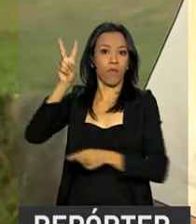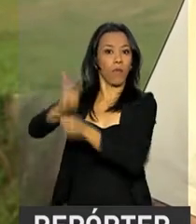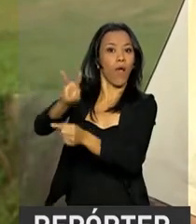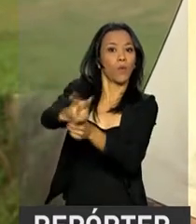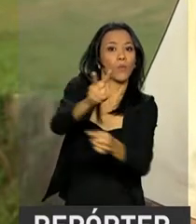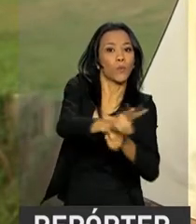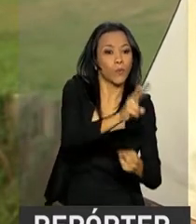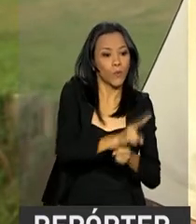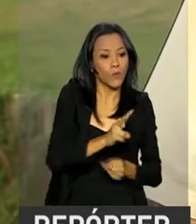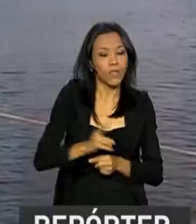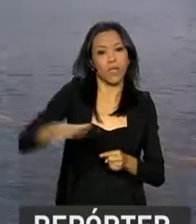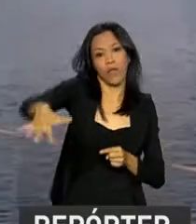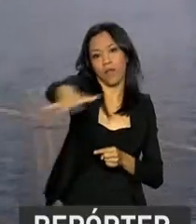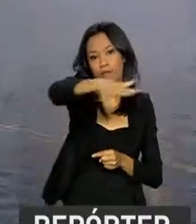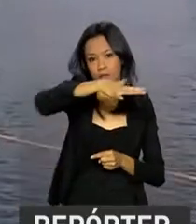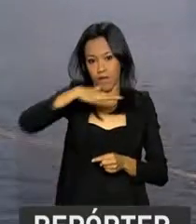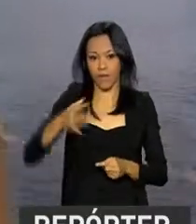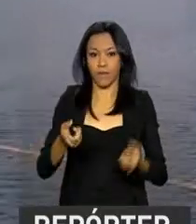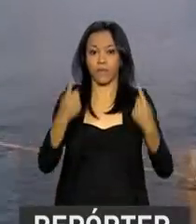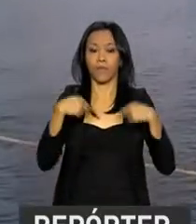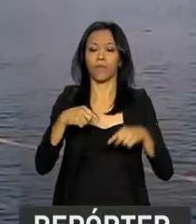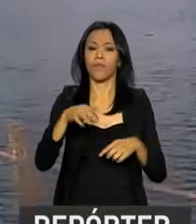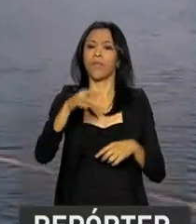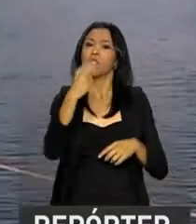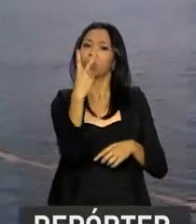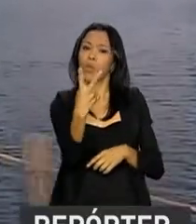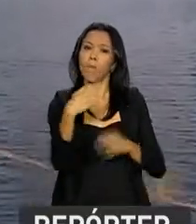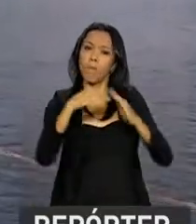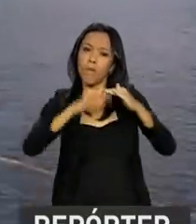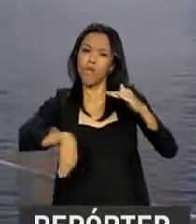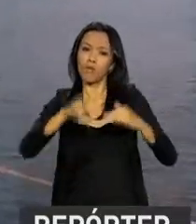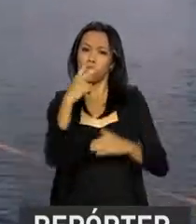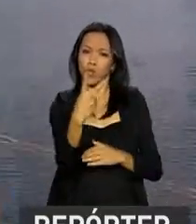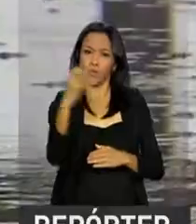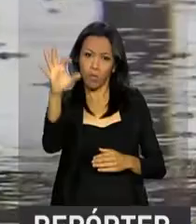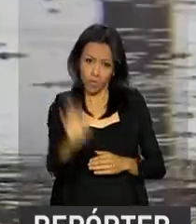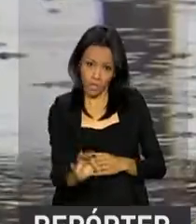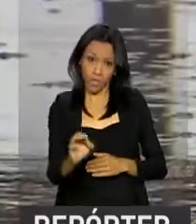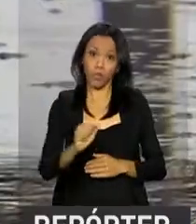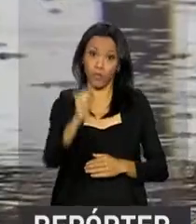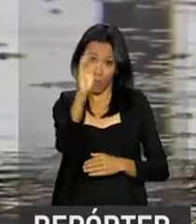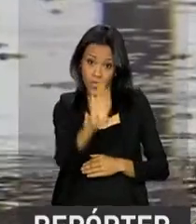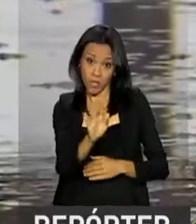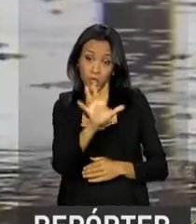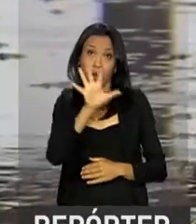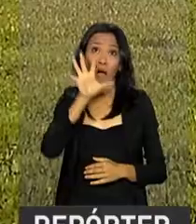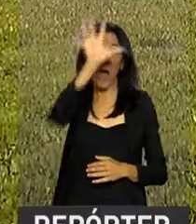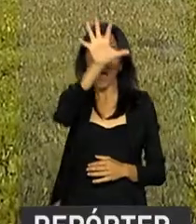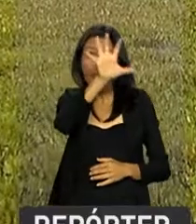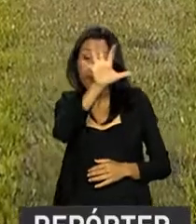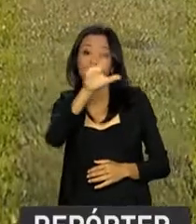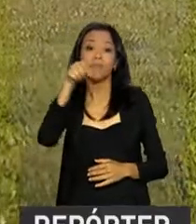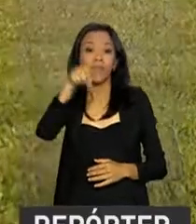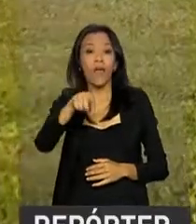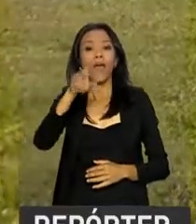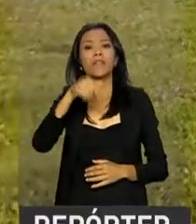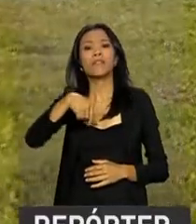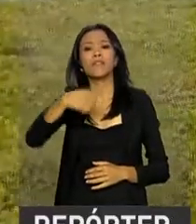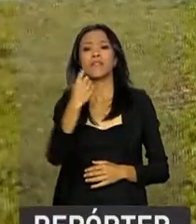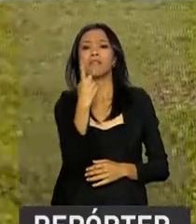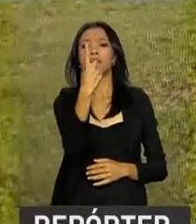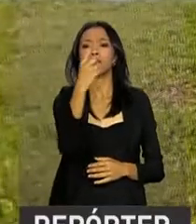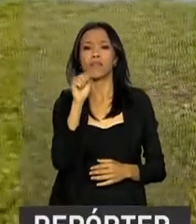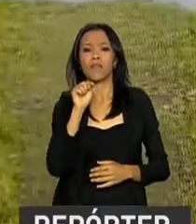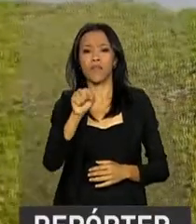maior defensor do pantanal com menos de 2% do território nacional o pantanal ocupa cerca de 150 mil